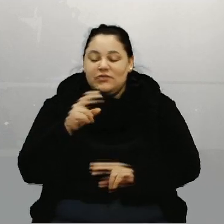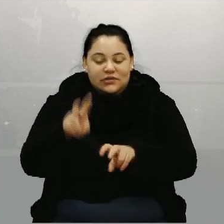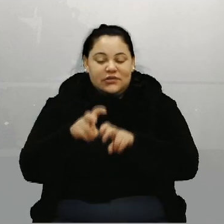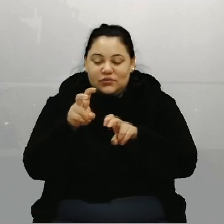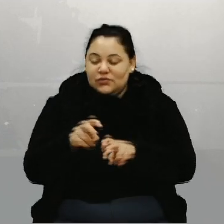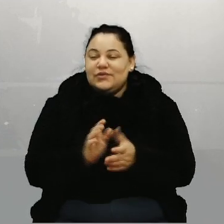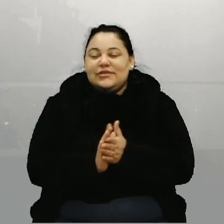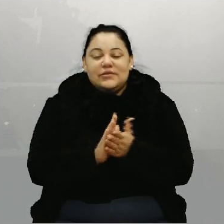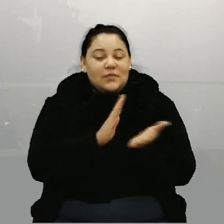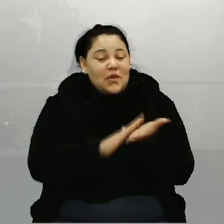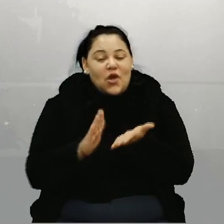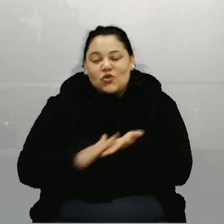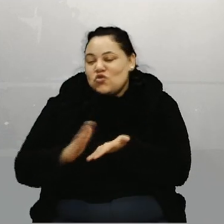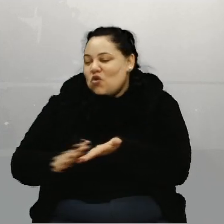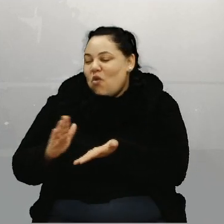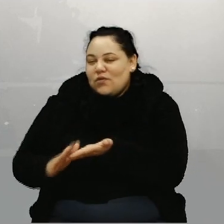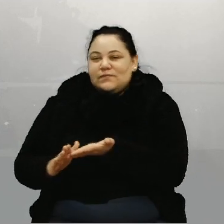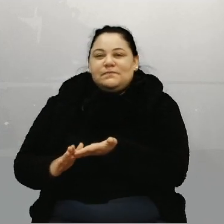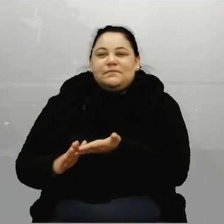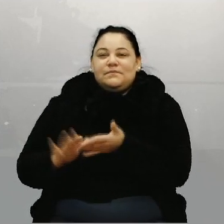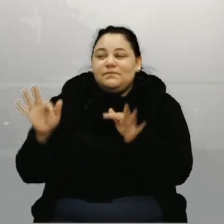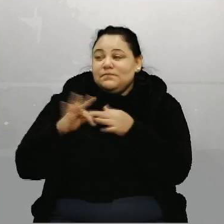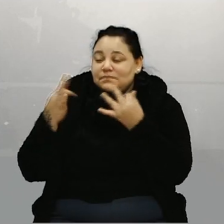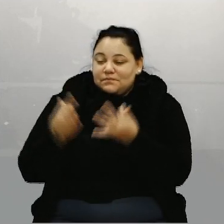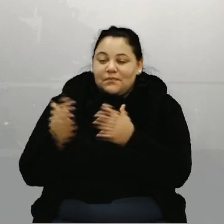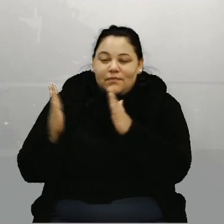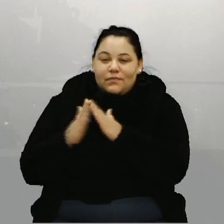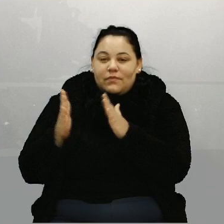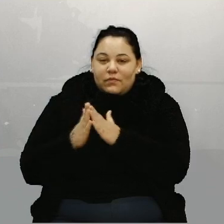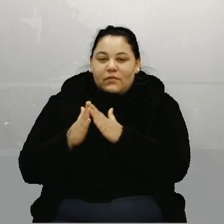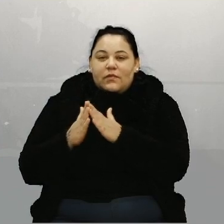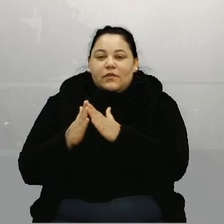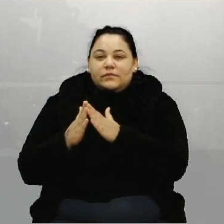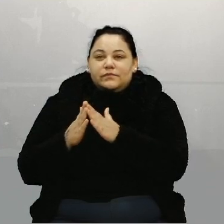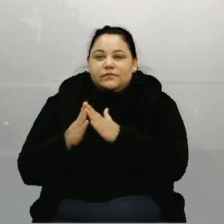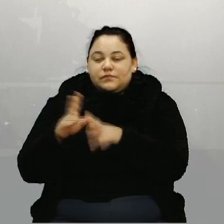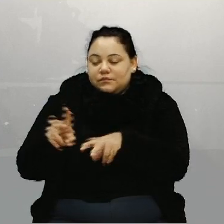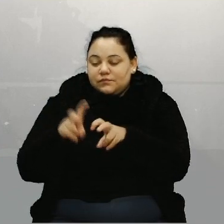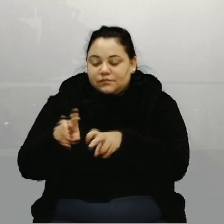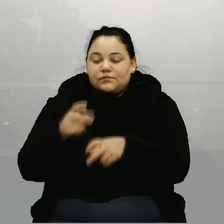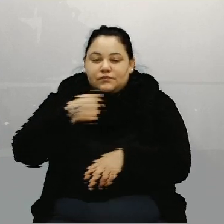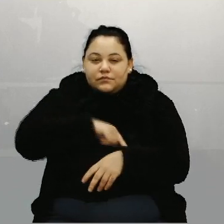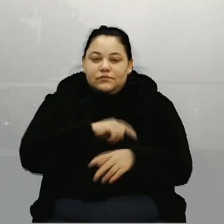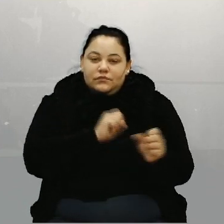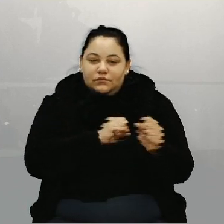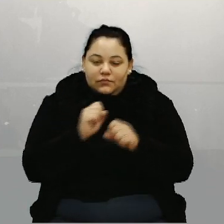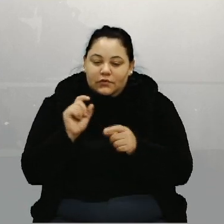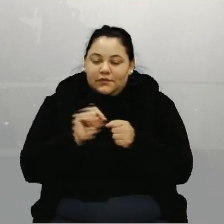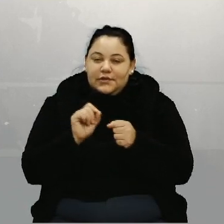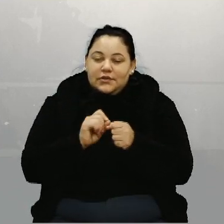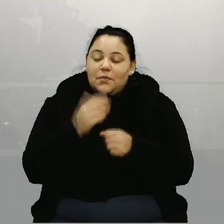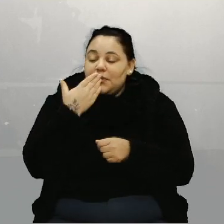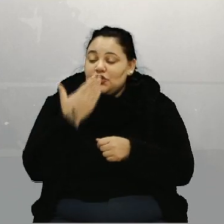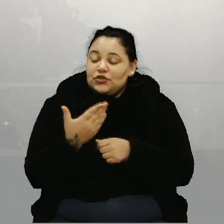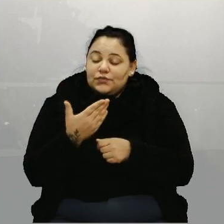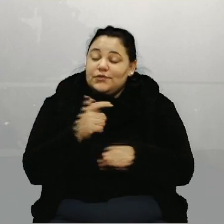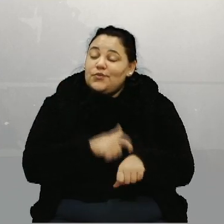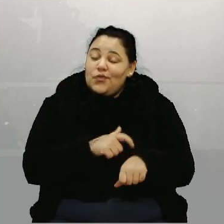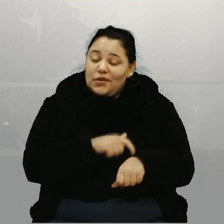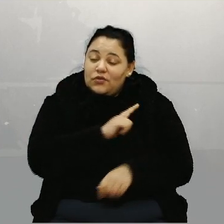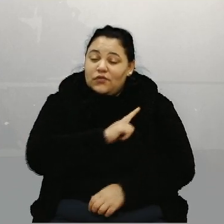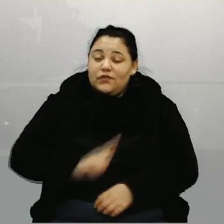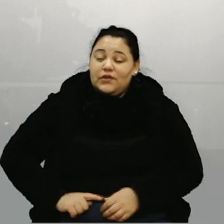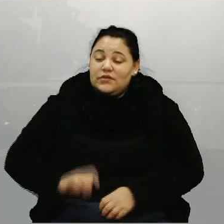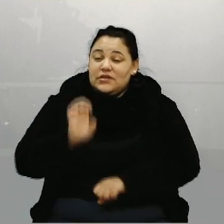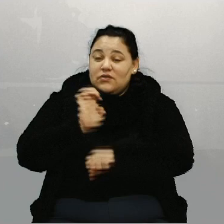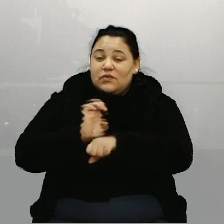produtores, as famílias do campo, e que a gente possa fazer um apelo nesse momento ao governo estadual e principalmente ao federal,